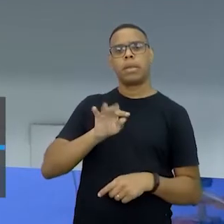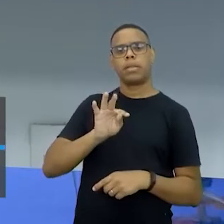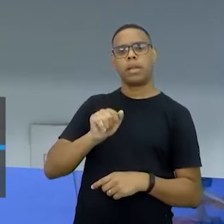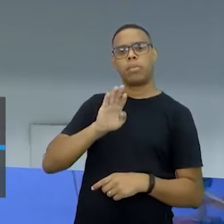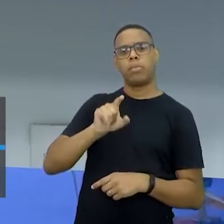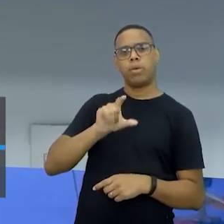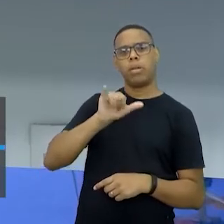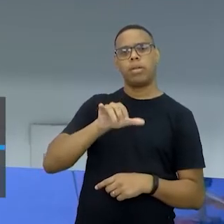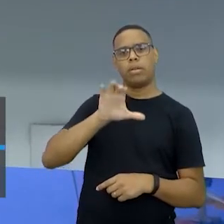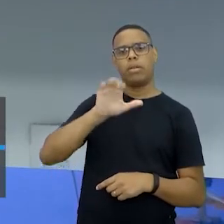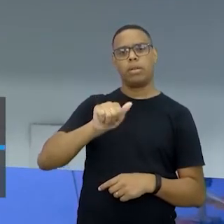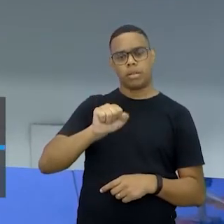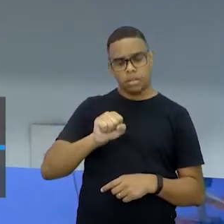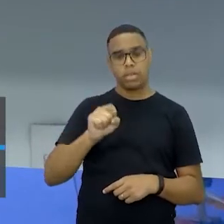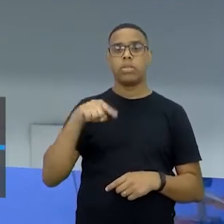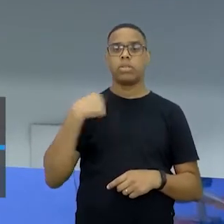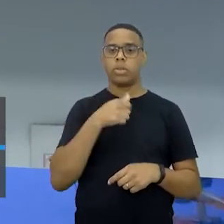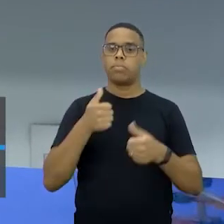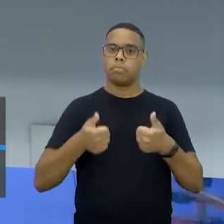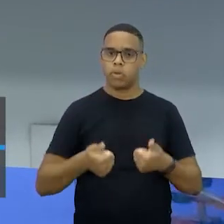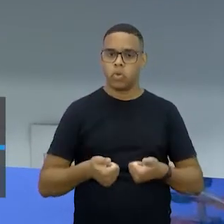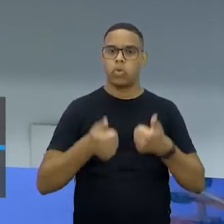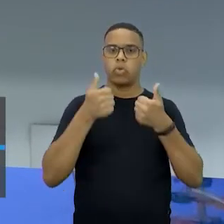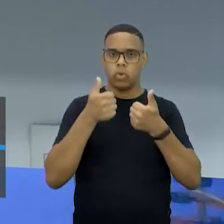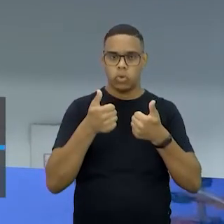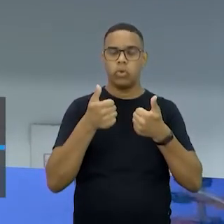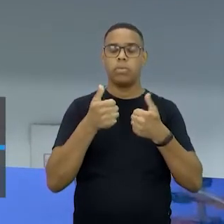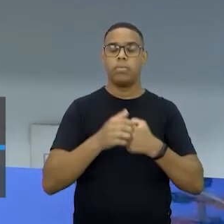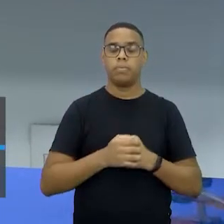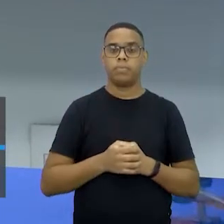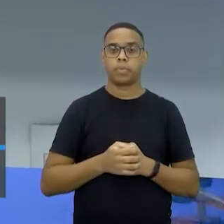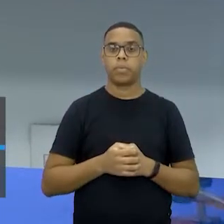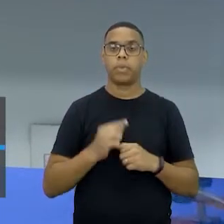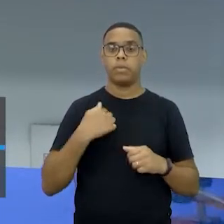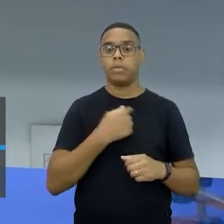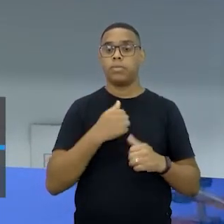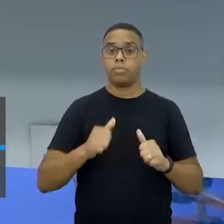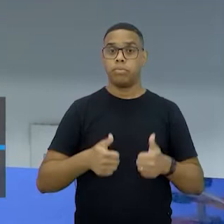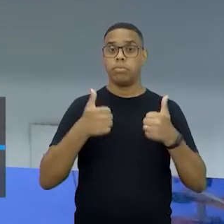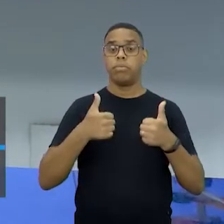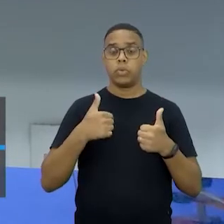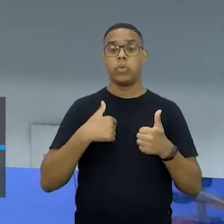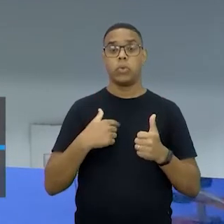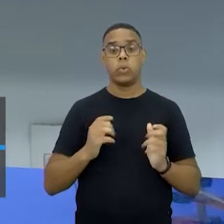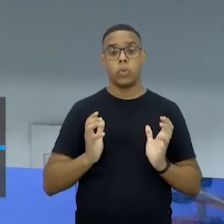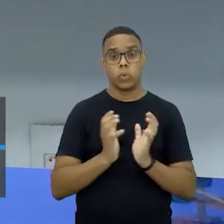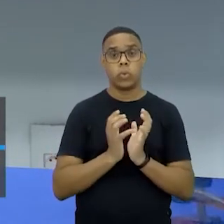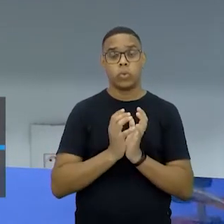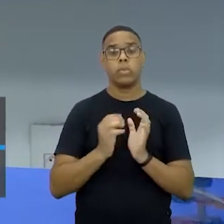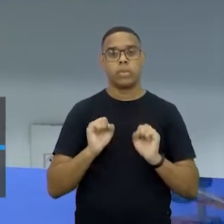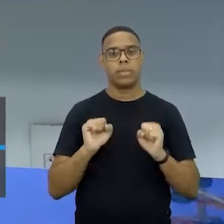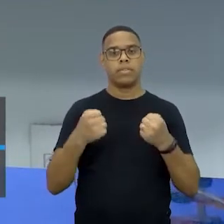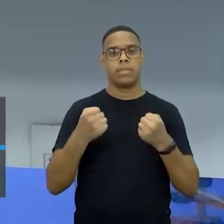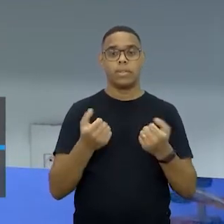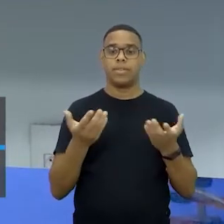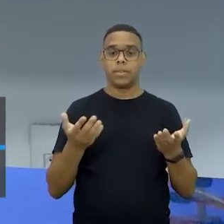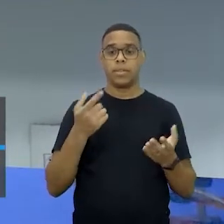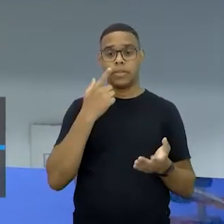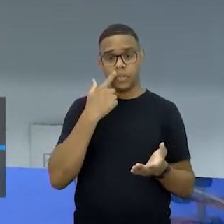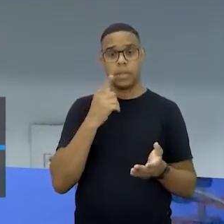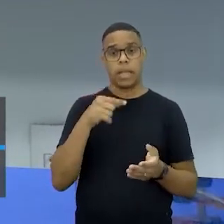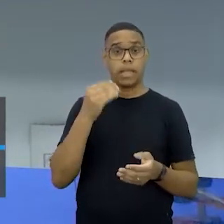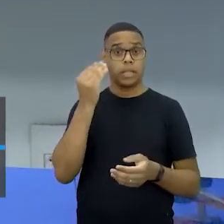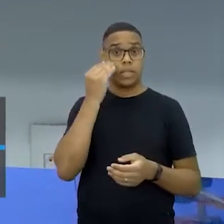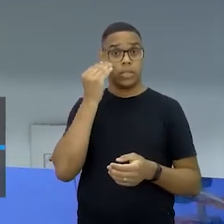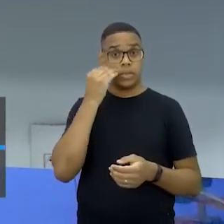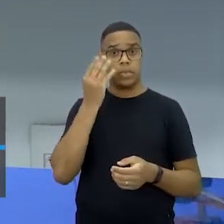também então a gente melhora é a nossa nosso sistema aí de defesa Então olha só